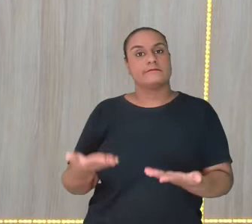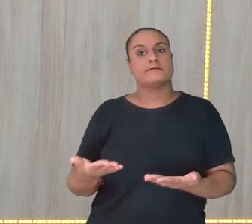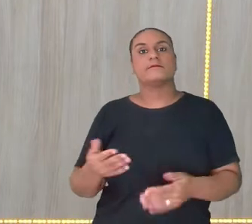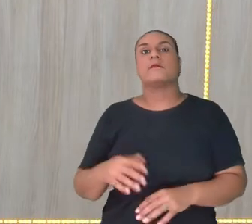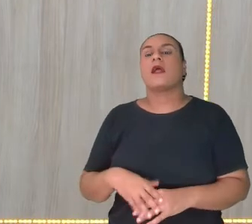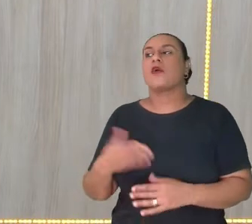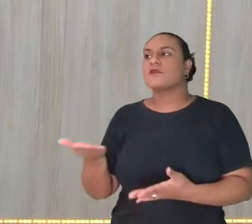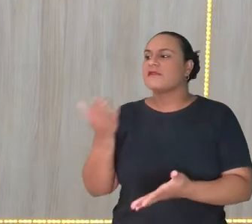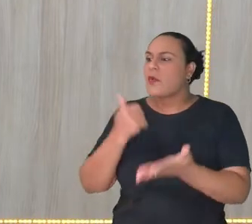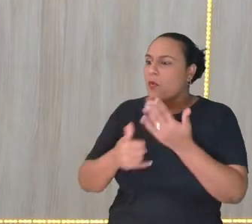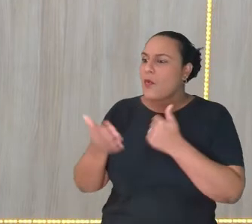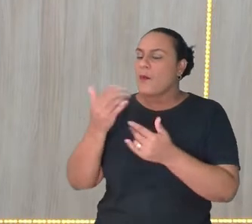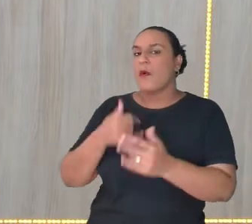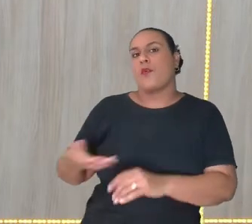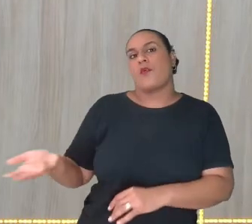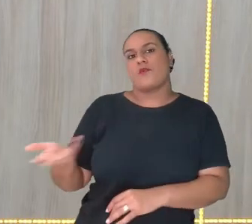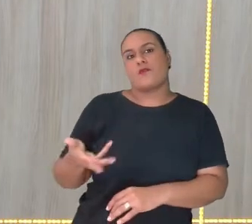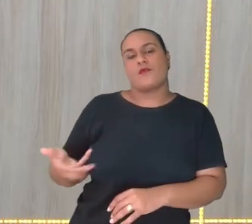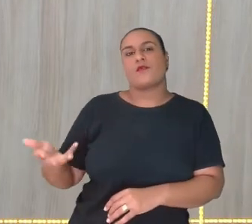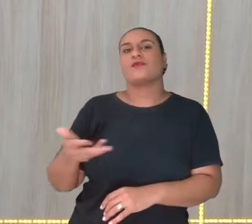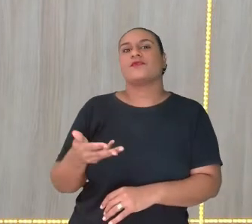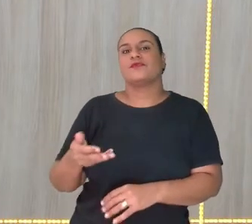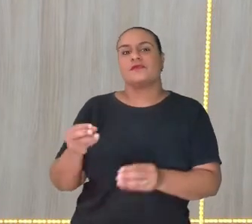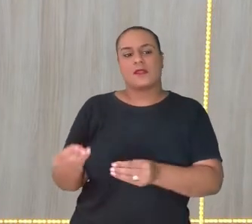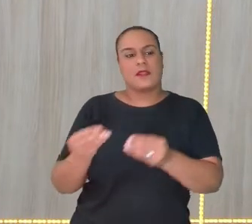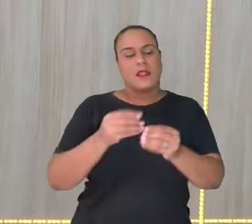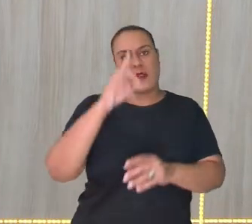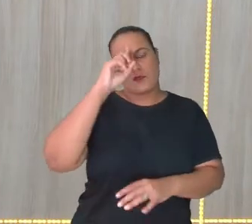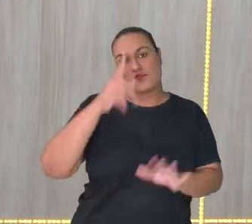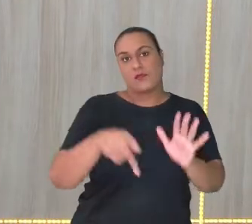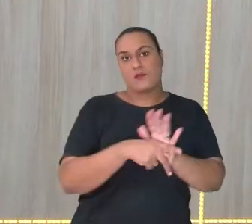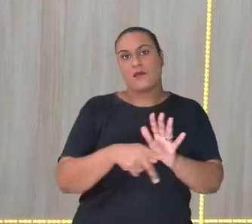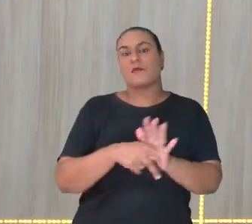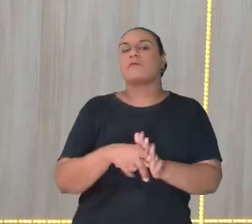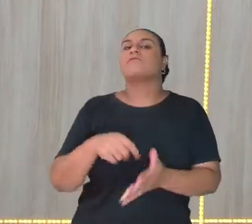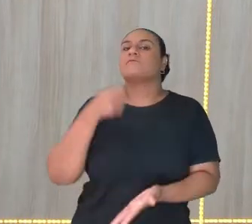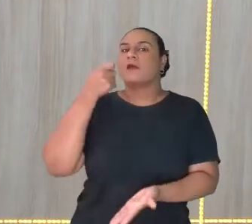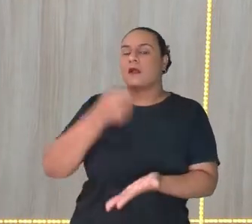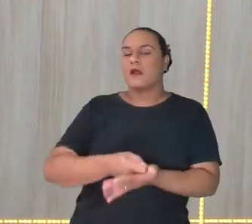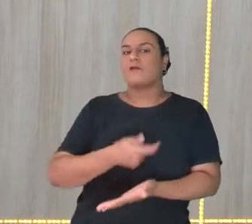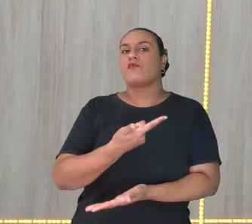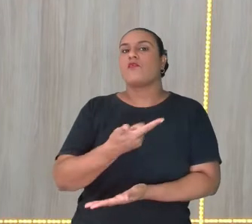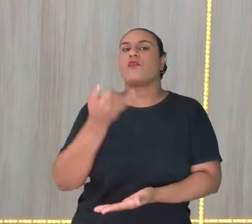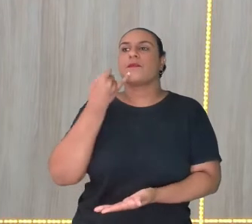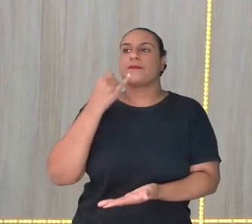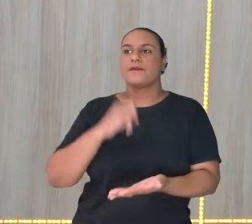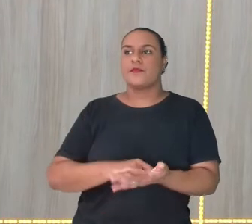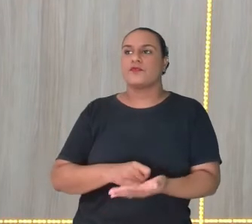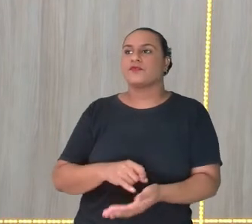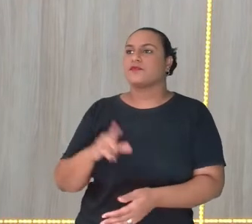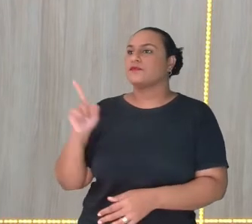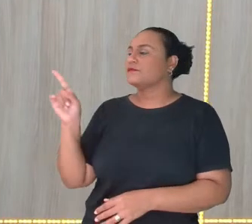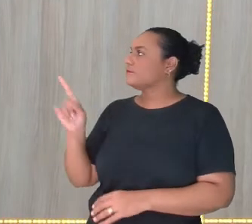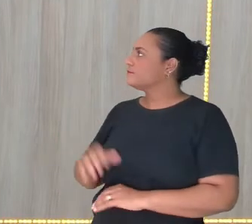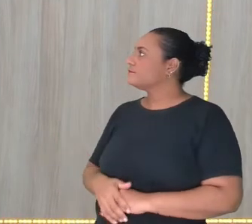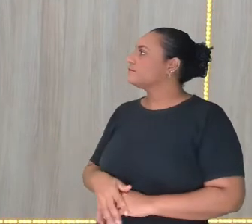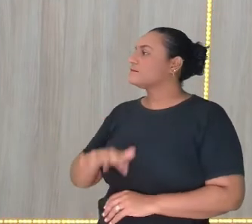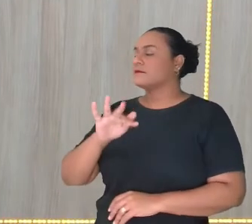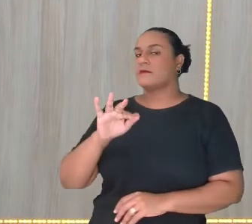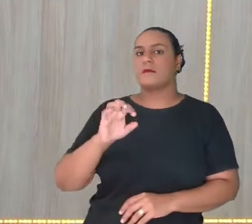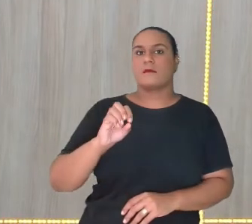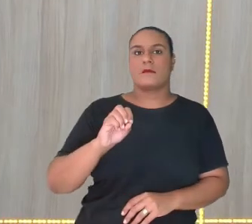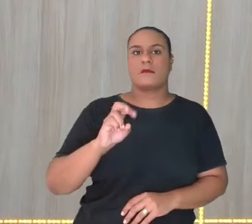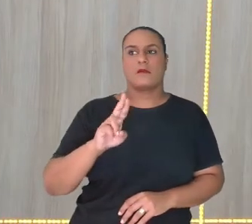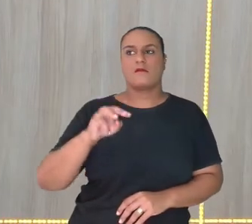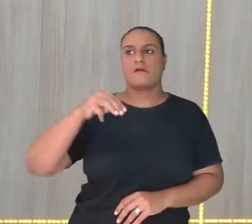estivesse consumindo os produtos que iriam para o senhor. Pagava um outro tributo. E esse aqui, que era